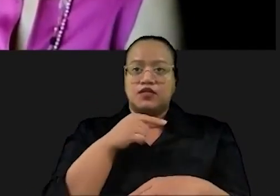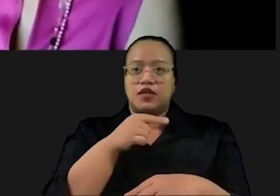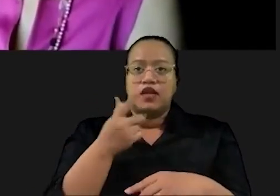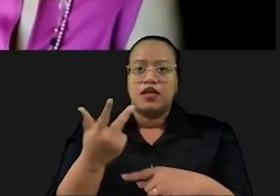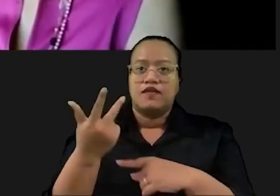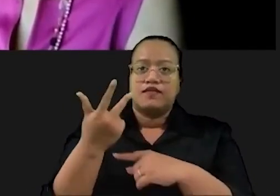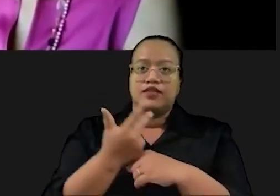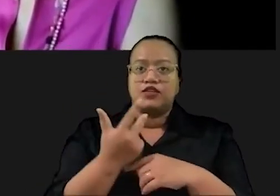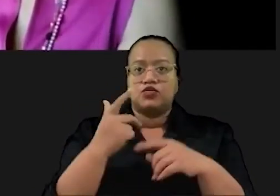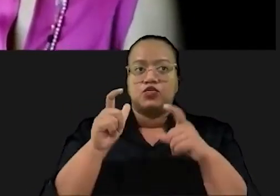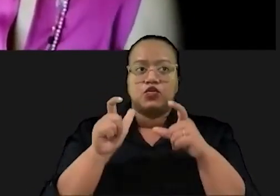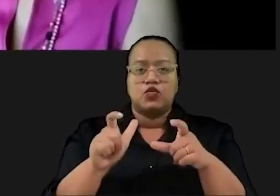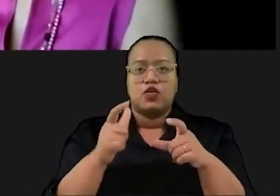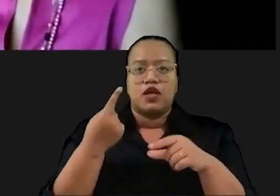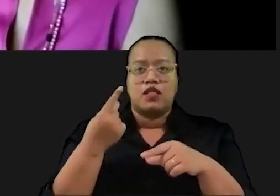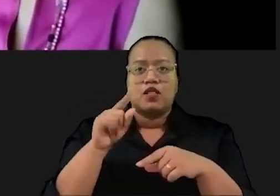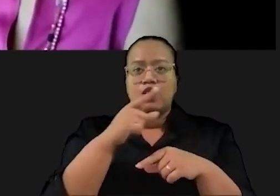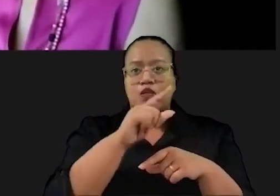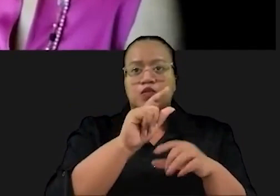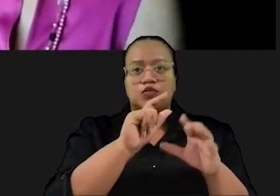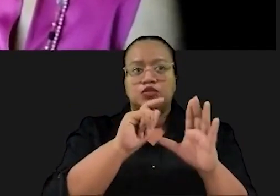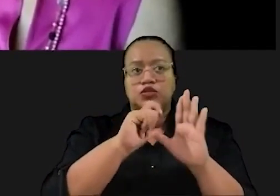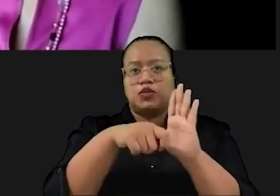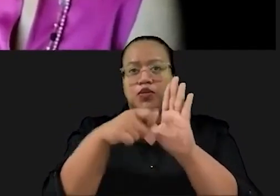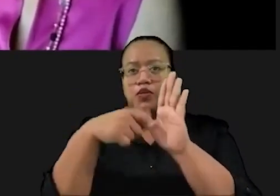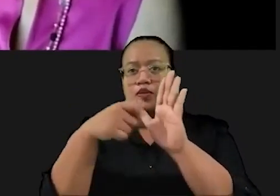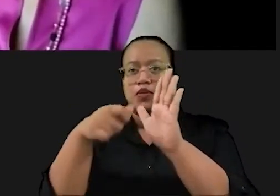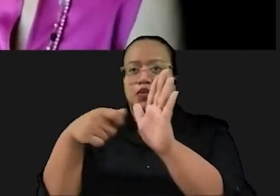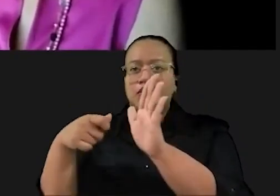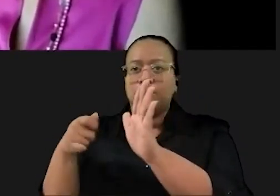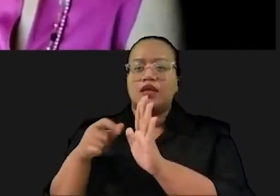distantes, né, da realidade daquele